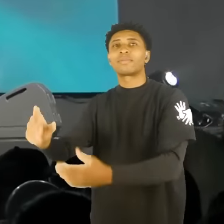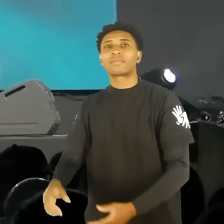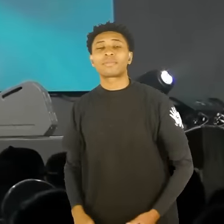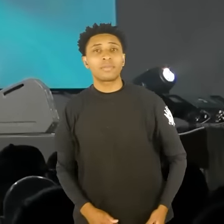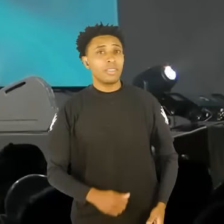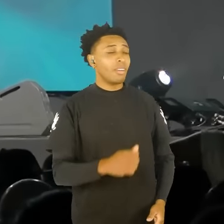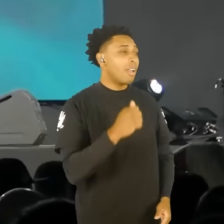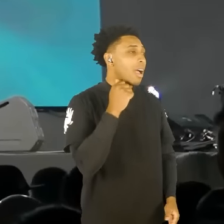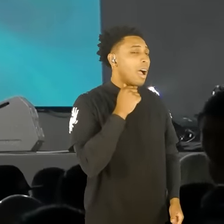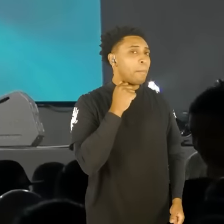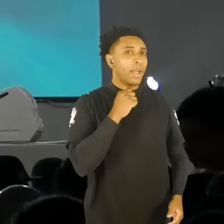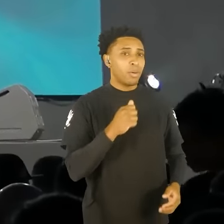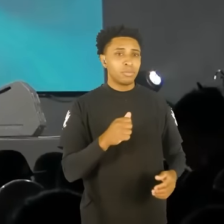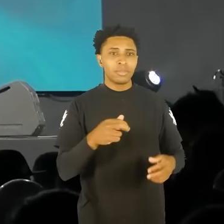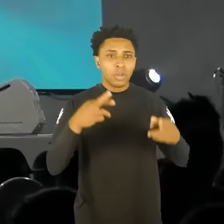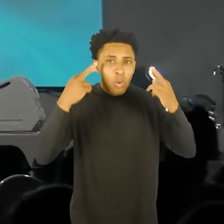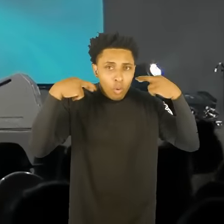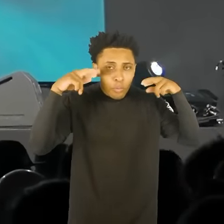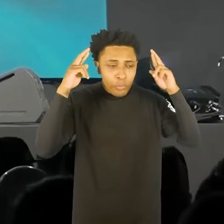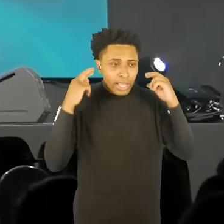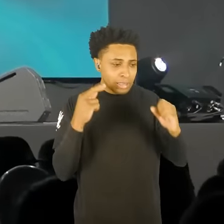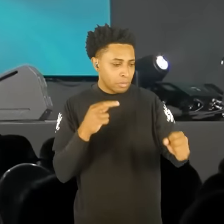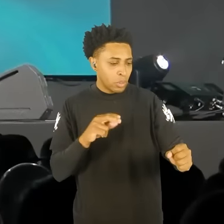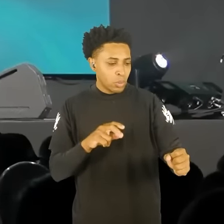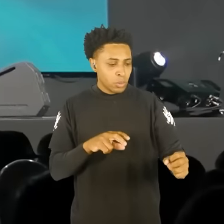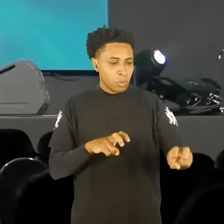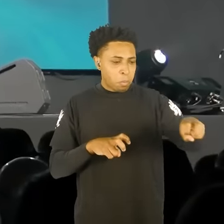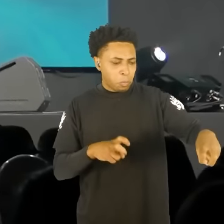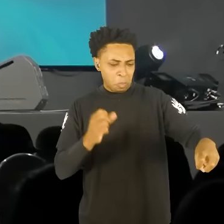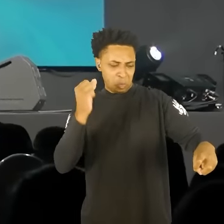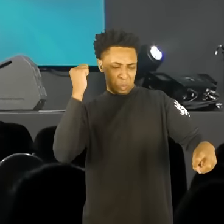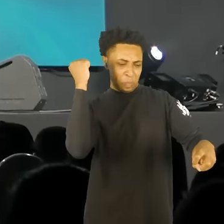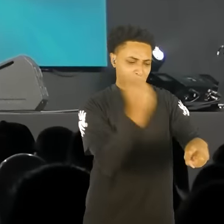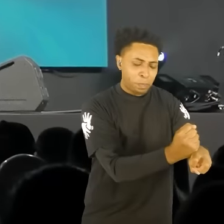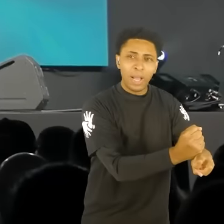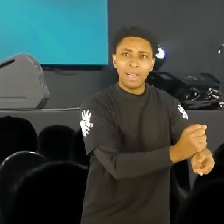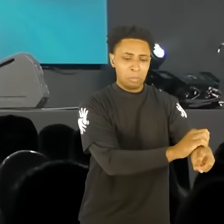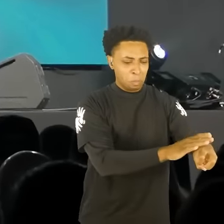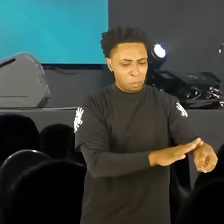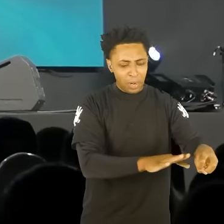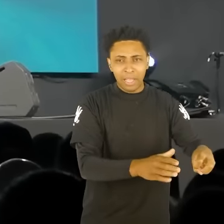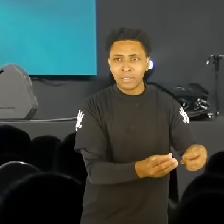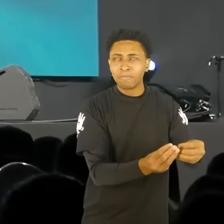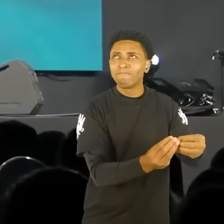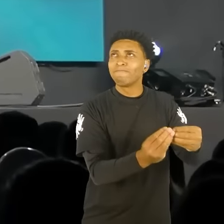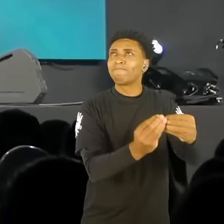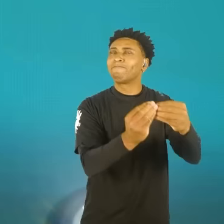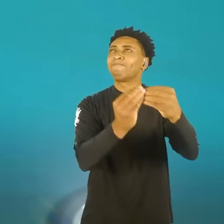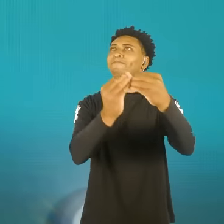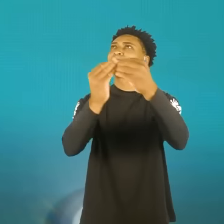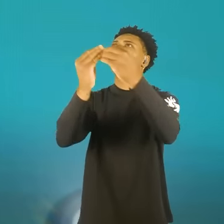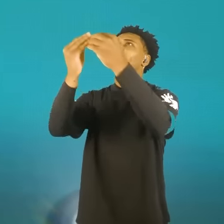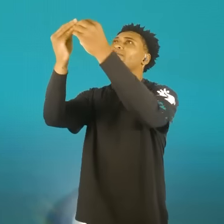Abel pega uma ovelha, sacrifica aquela ovelha, e entrega aquela ovelha como